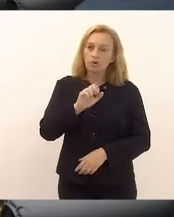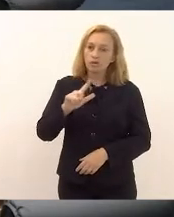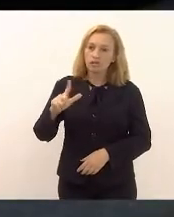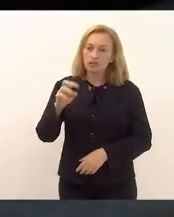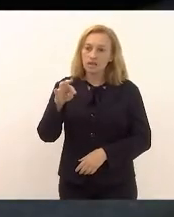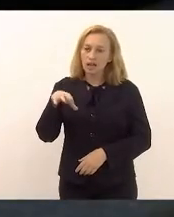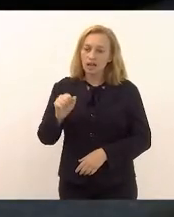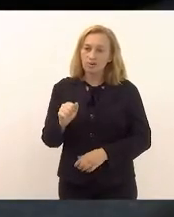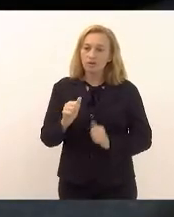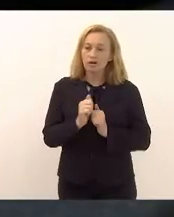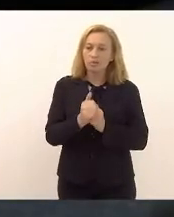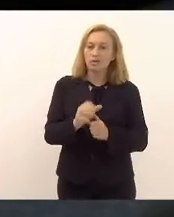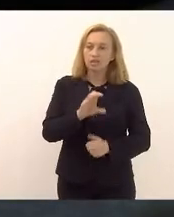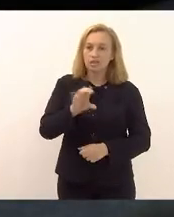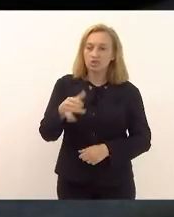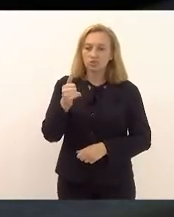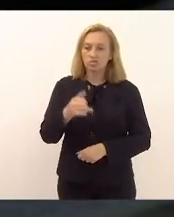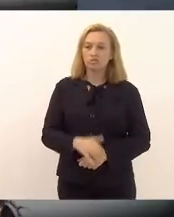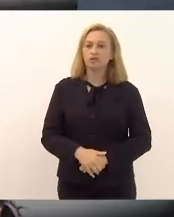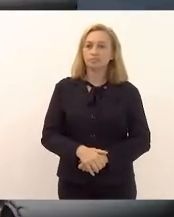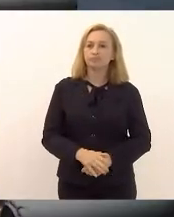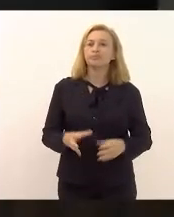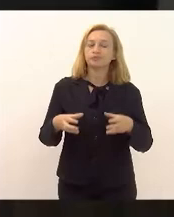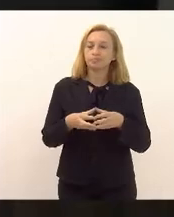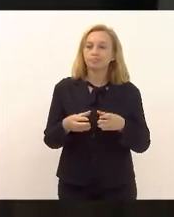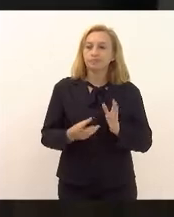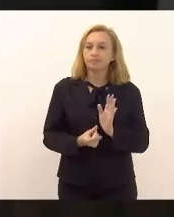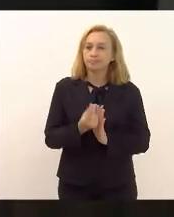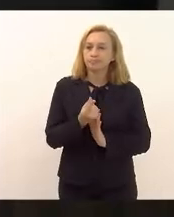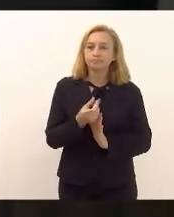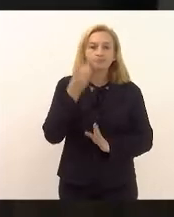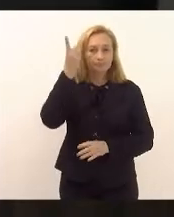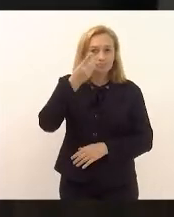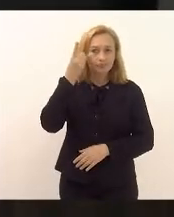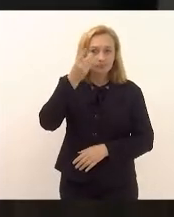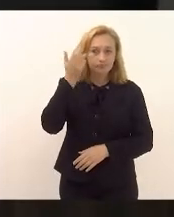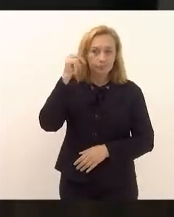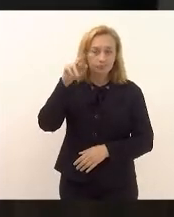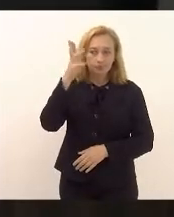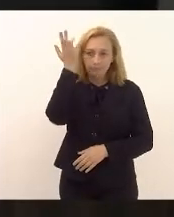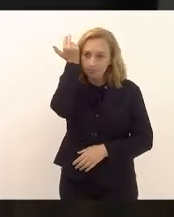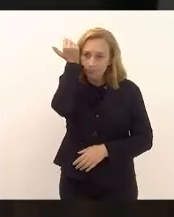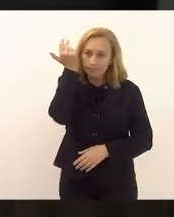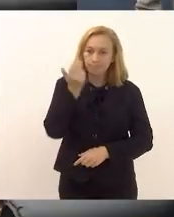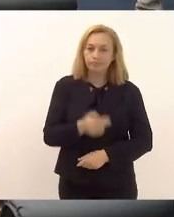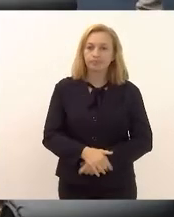Acompanhando o parecer da CCJ. Pela Comissão de Orçamento, deputado Eliomar Coelho.